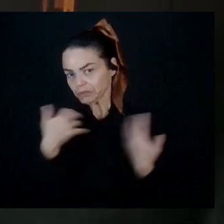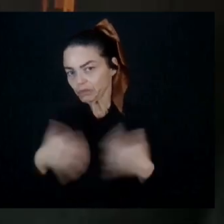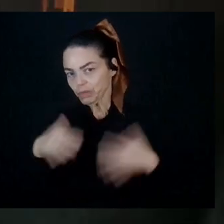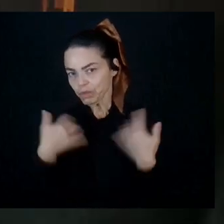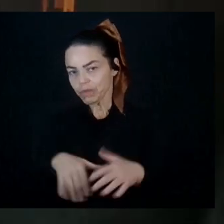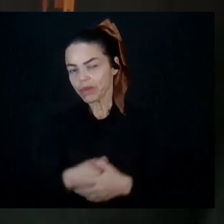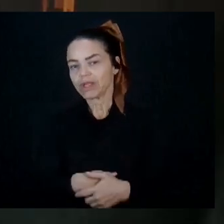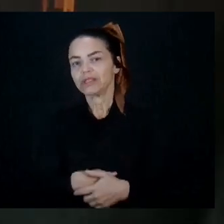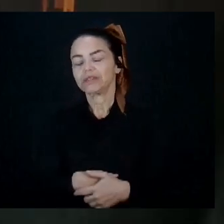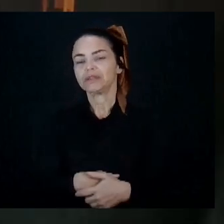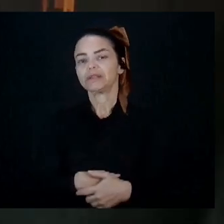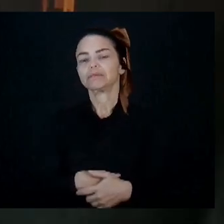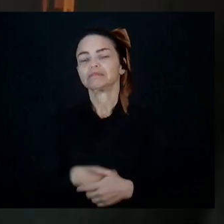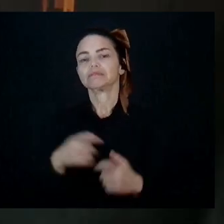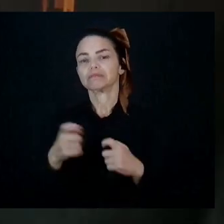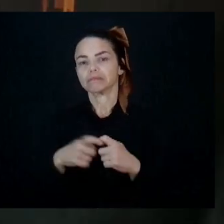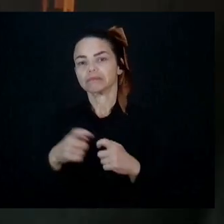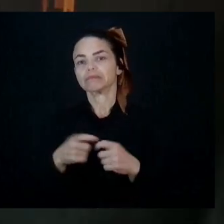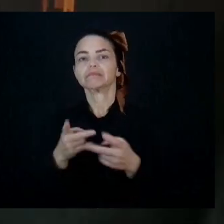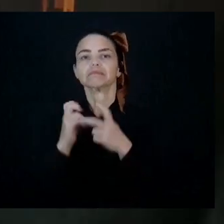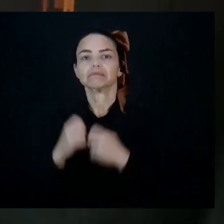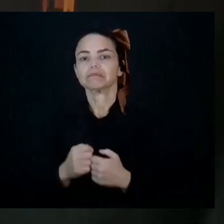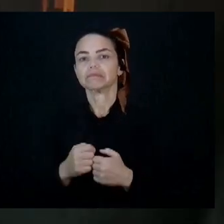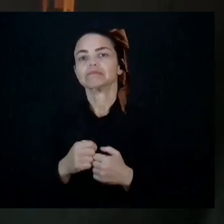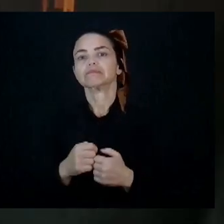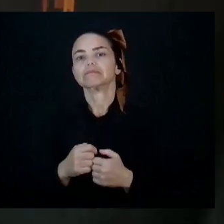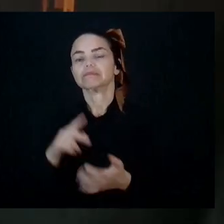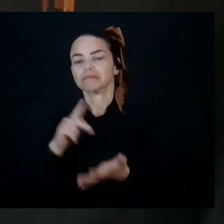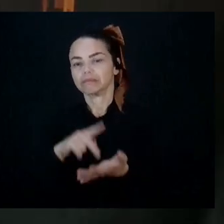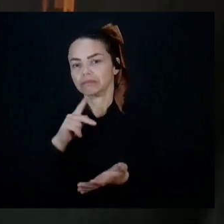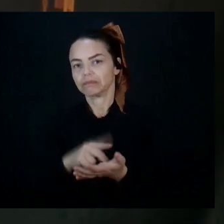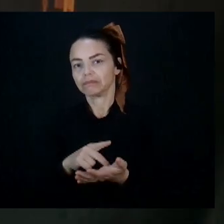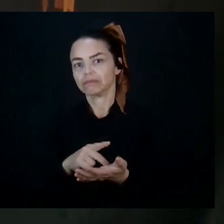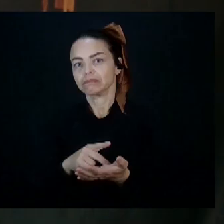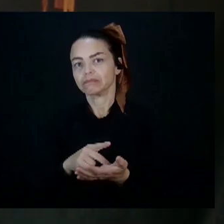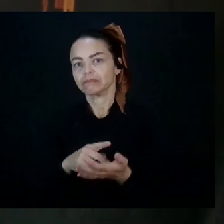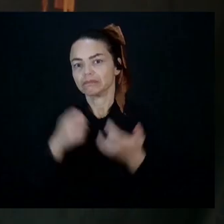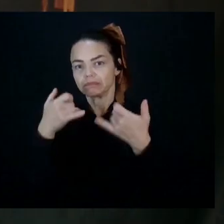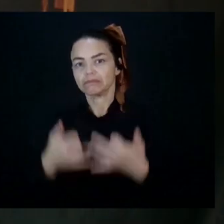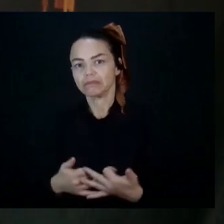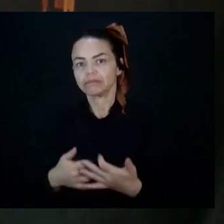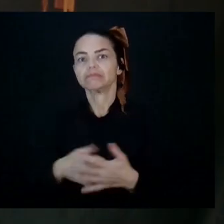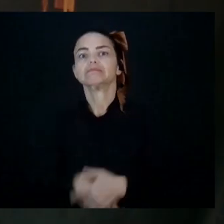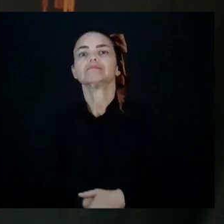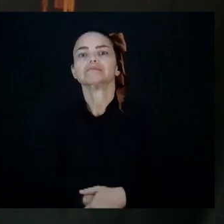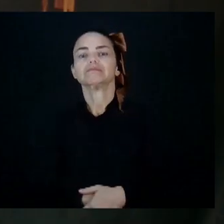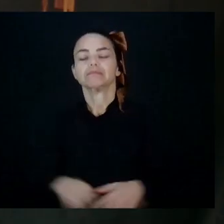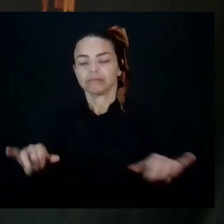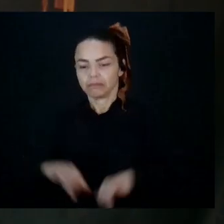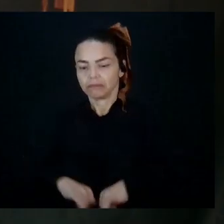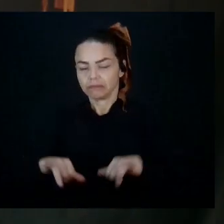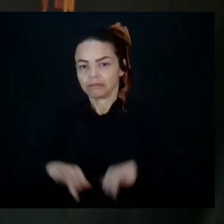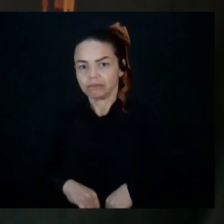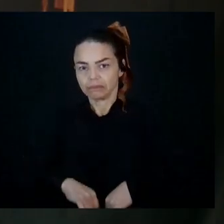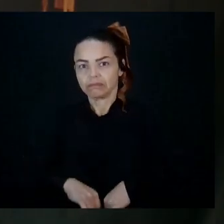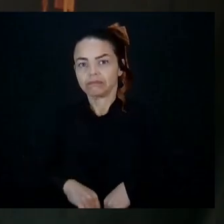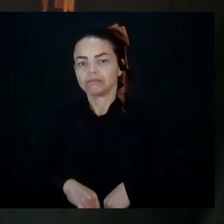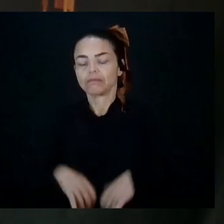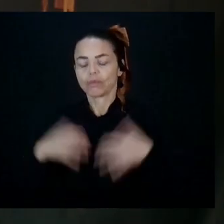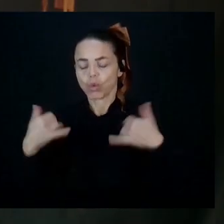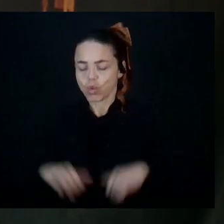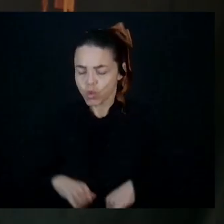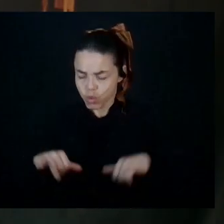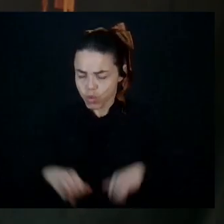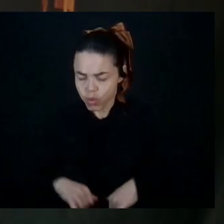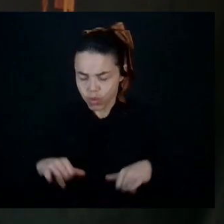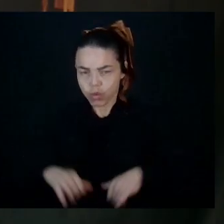sabe que a medicina já reconhece uma condição real que ajuda a explicar os efeitos do sofrimento emocional intenso sobre o nosso